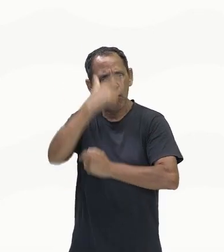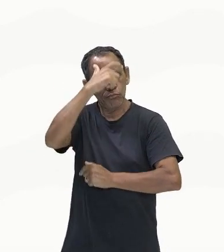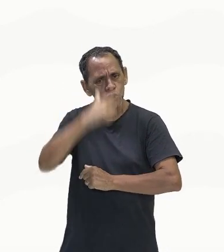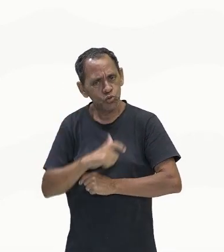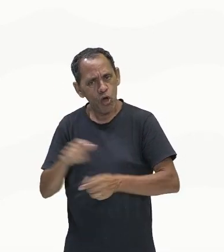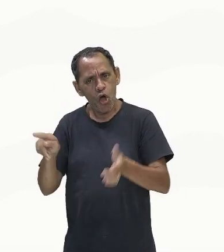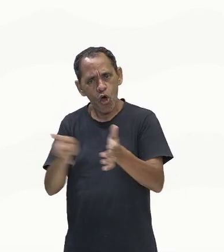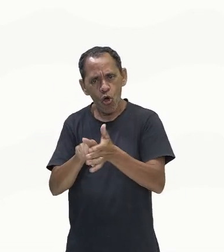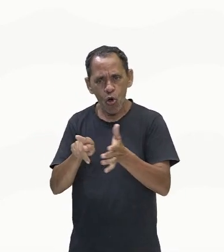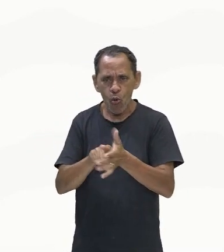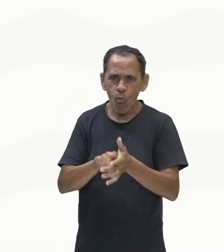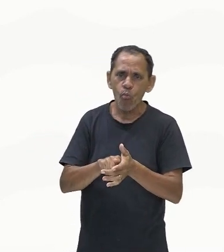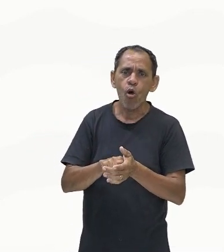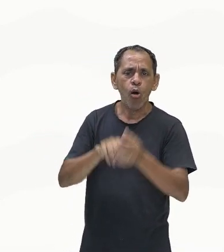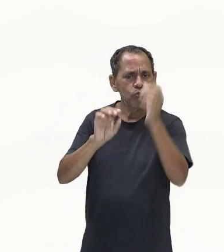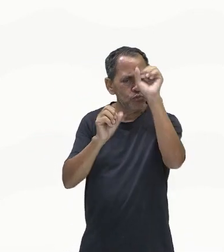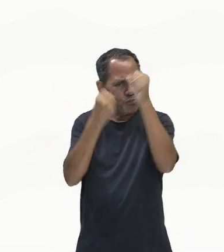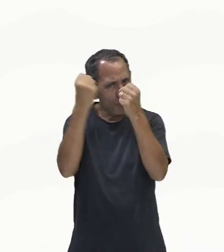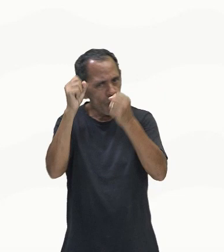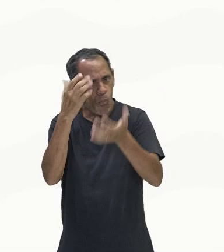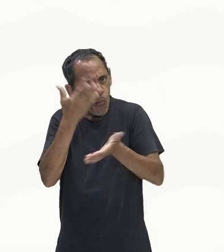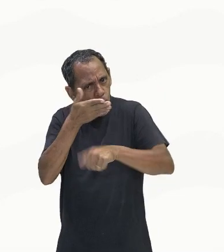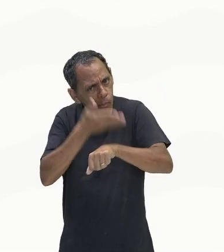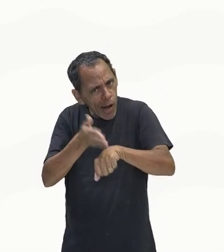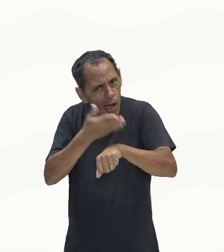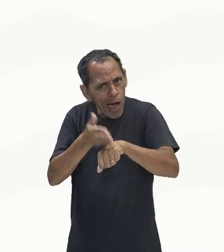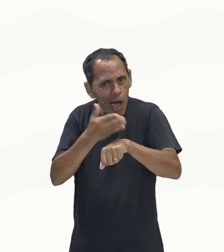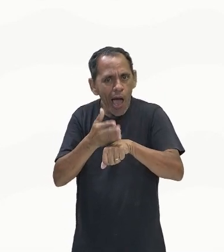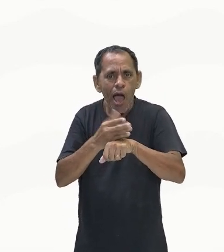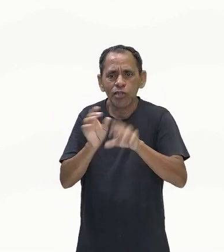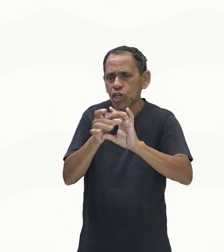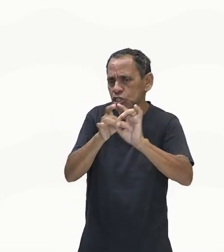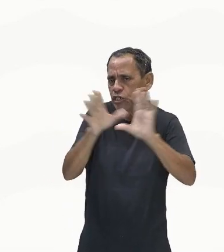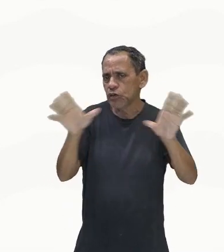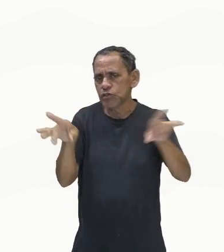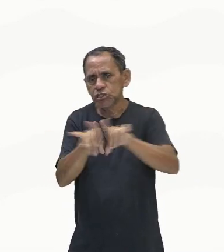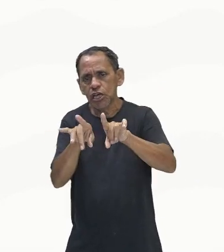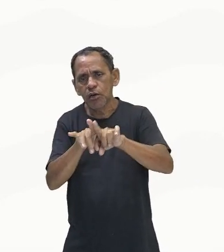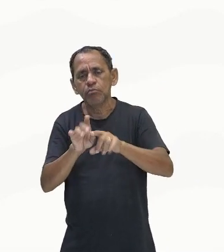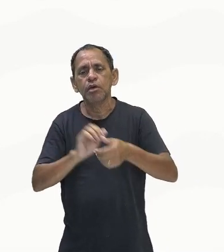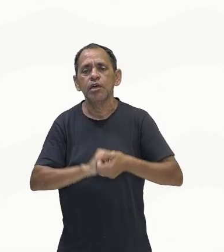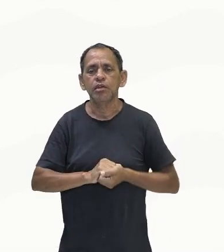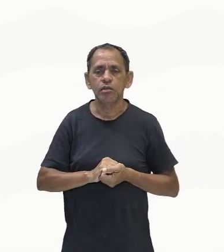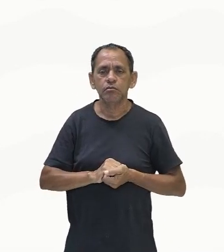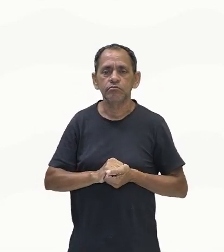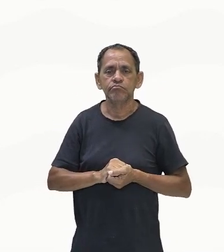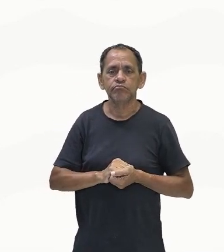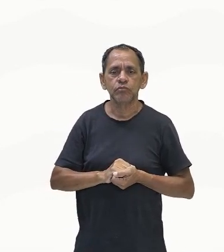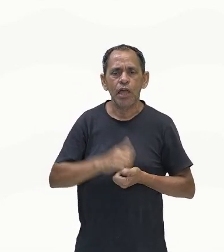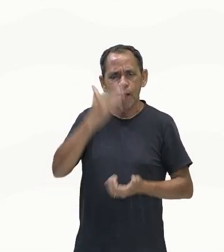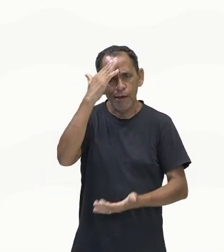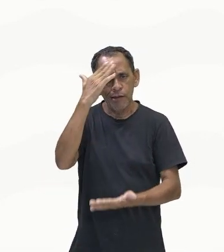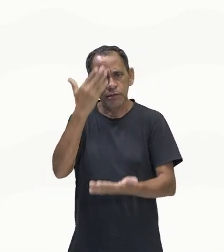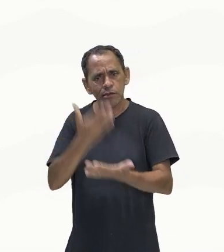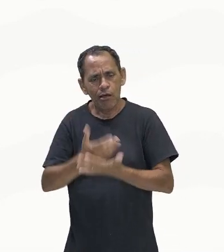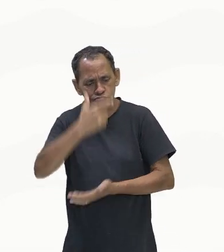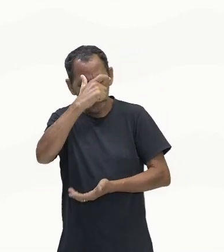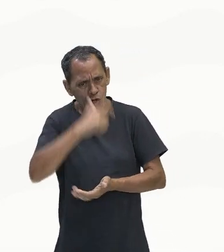o autoconhecimento, ser fiel à minha identidade pessoal, honrar o meu eu verdadeiro.